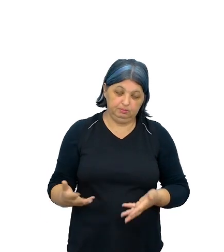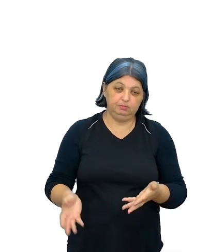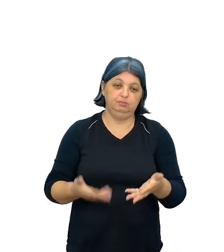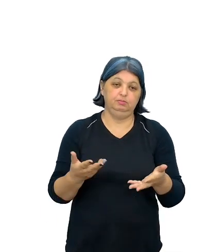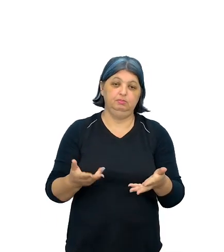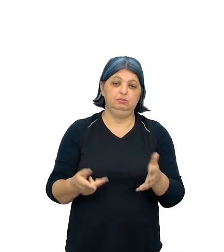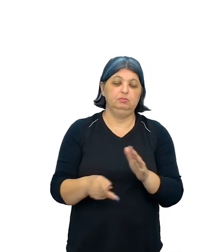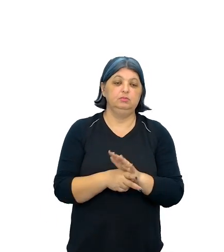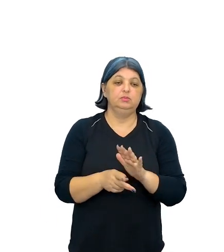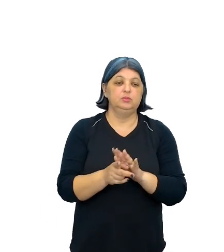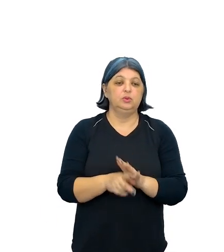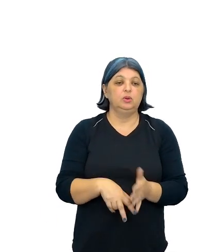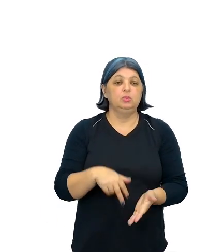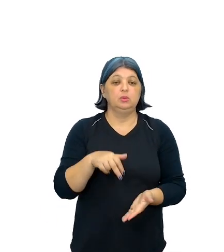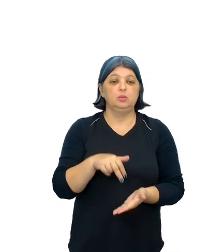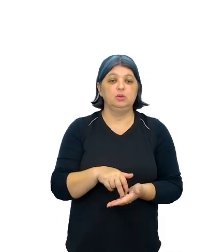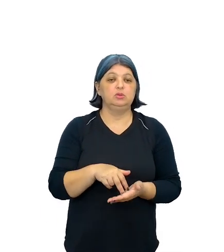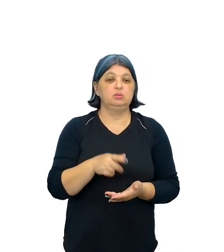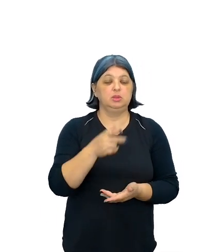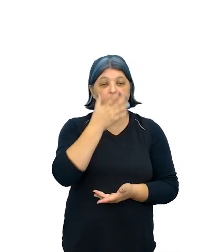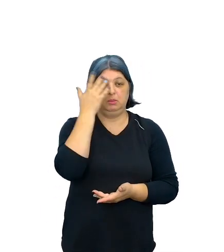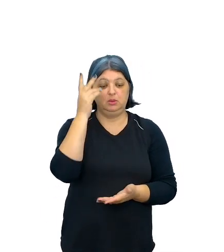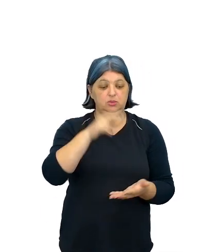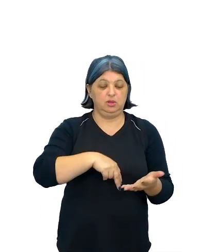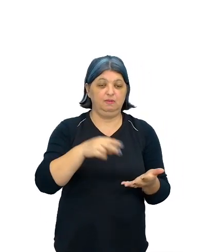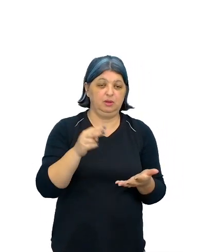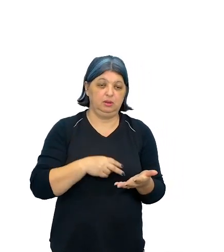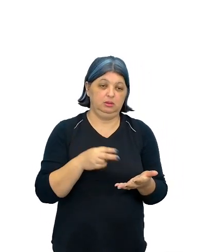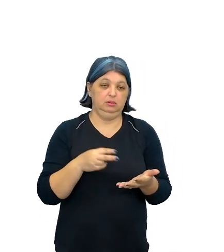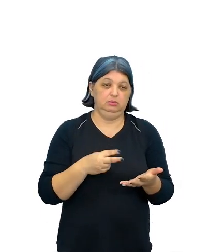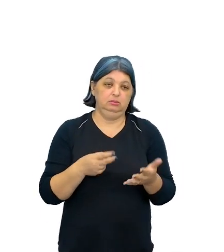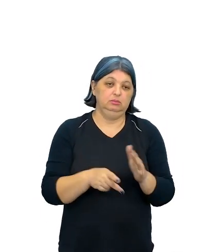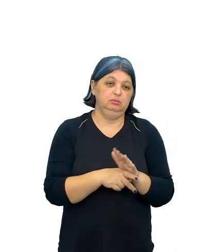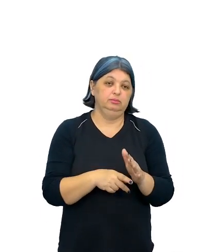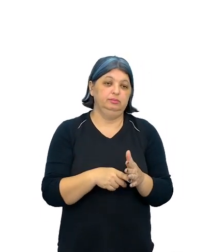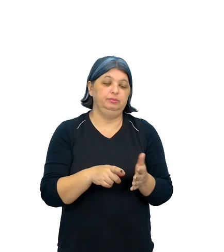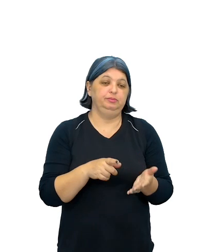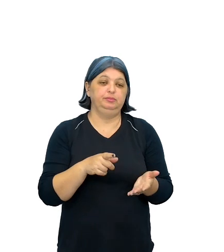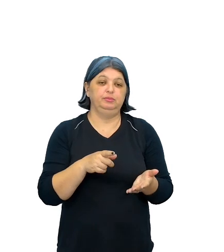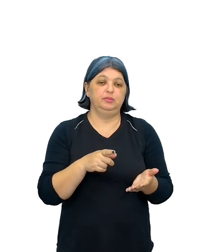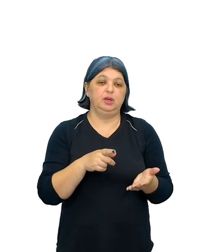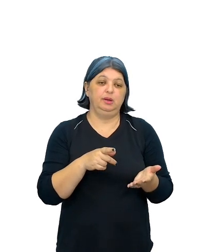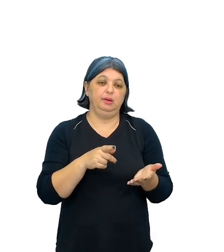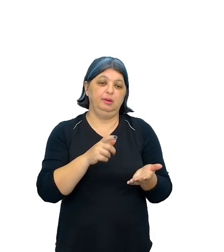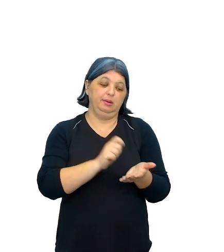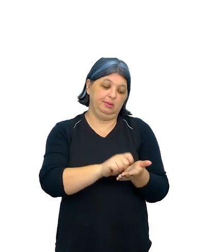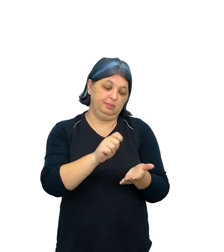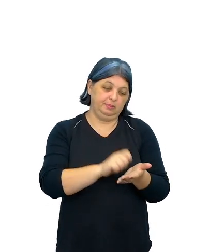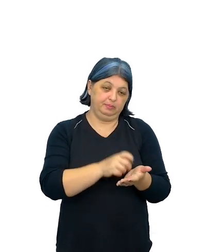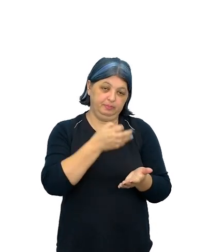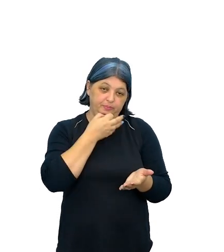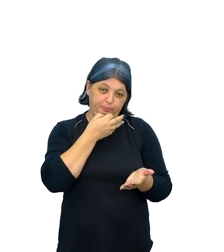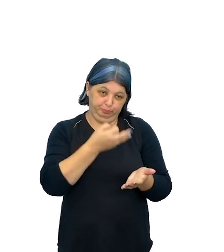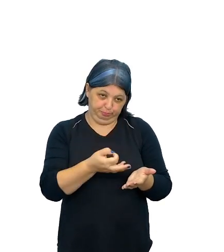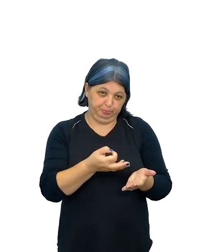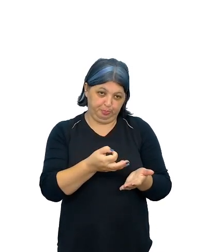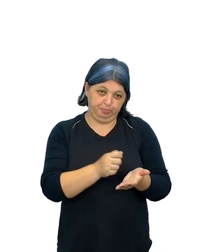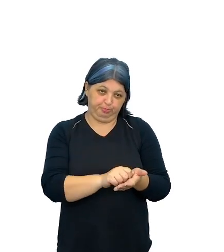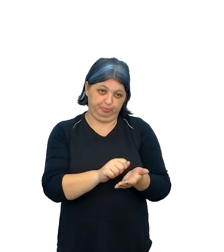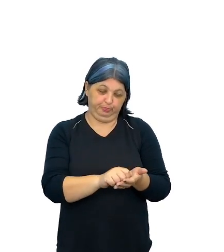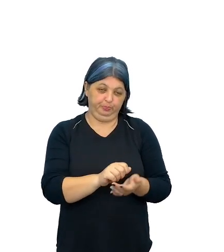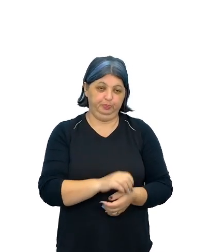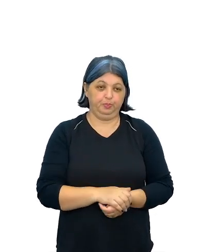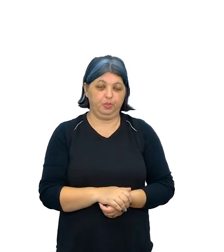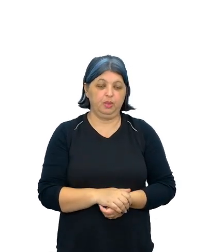já o posicionamento do leitor mediante a um artigo de opinião, por exemplo, né? Então, é